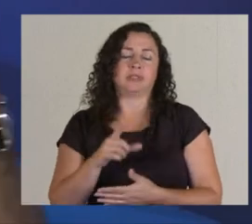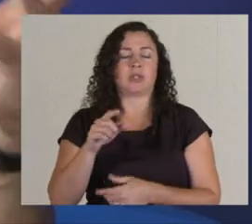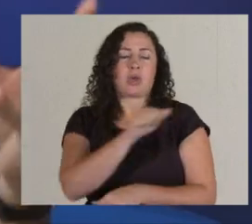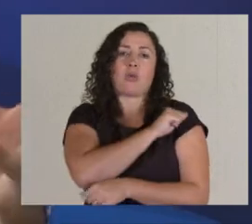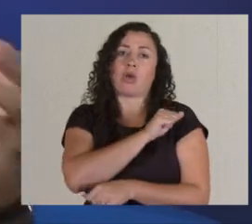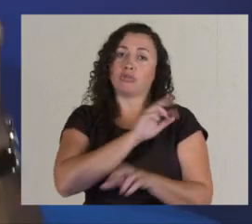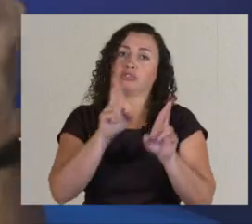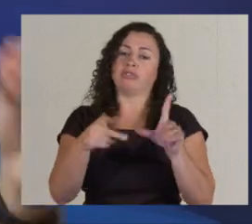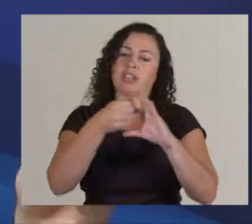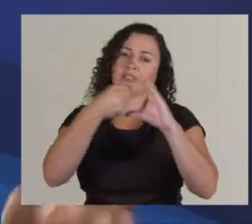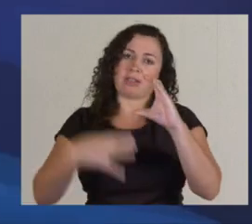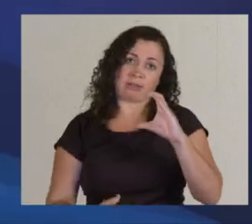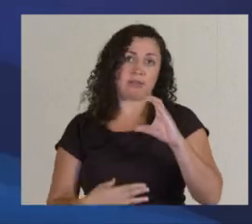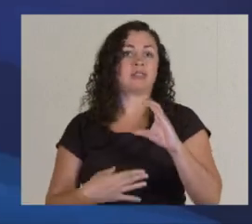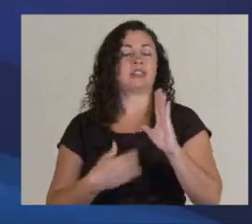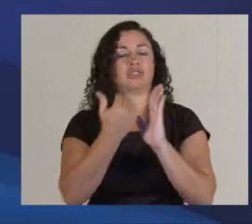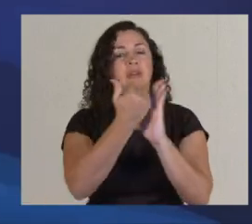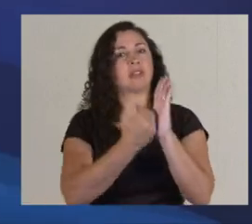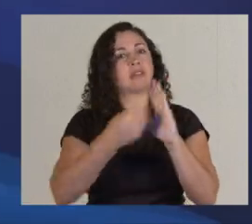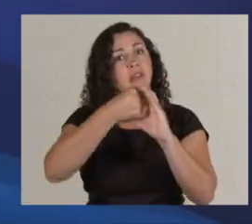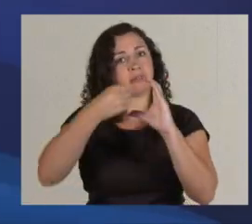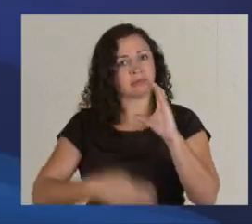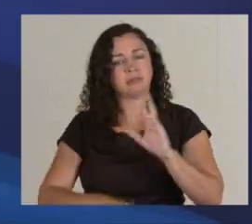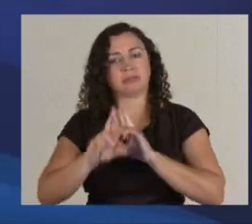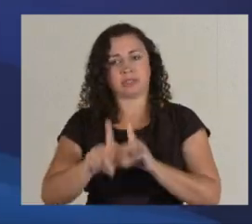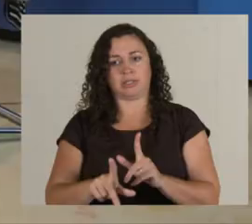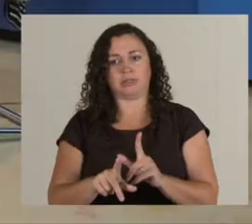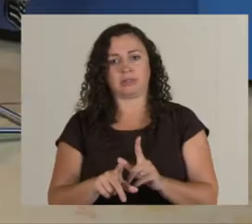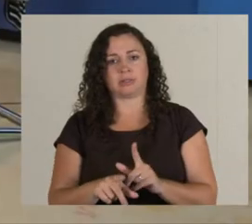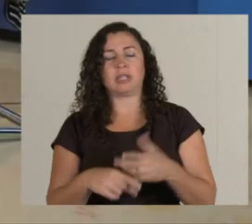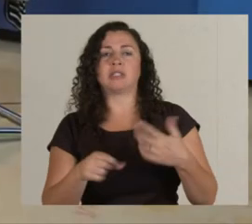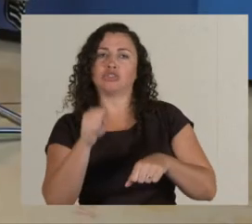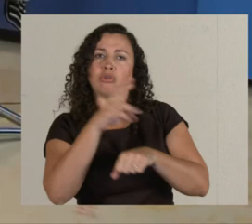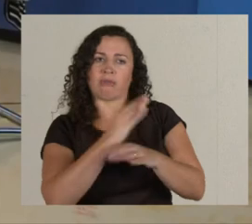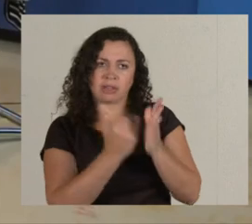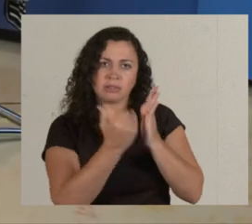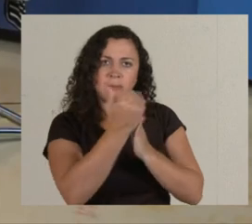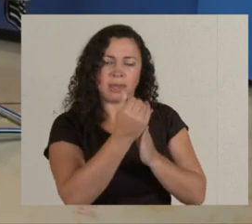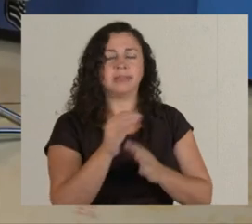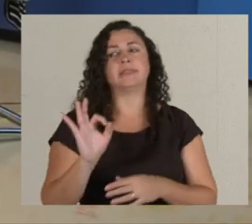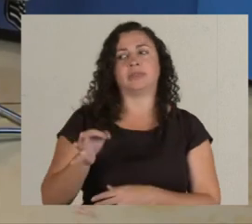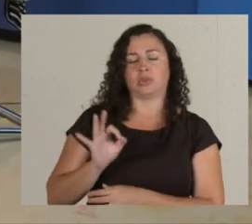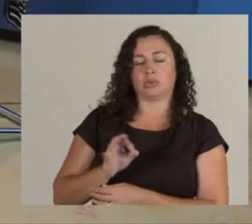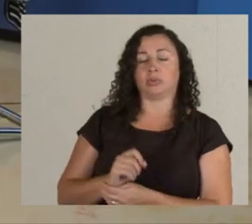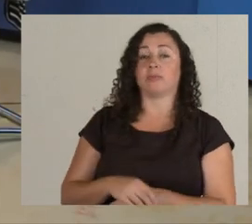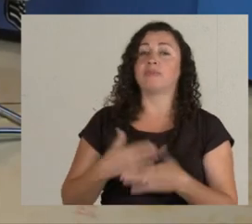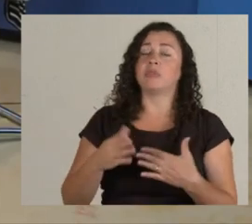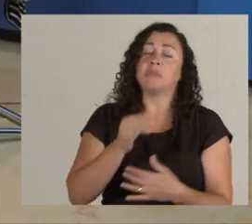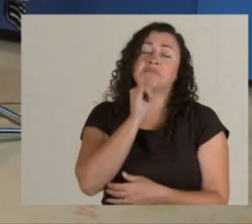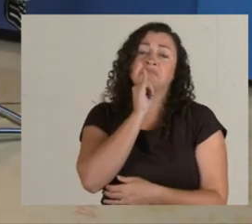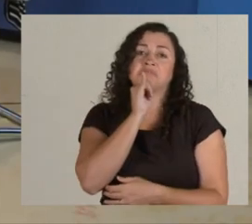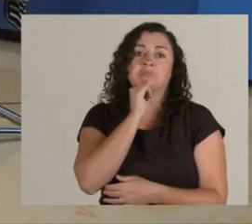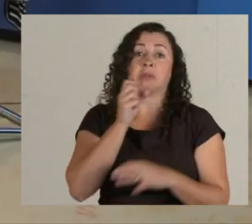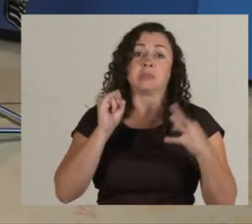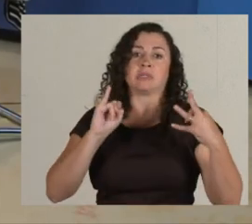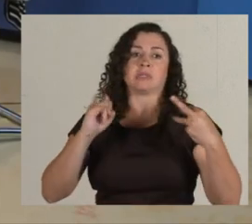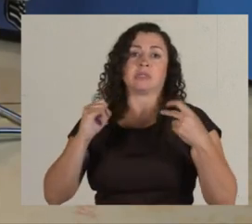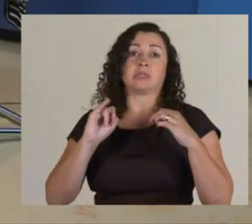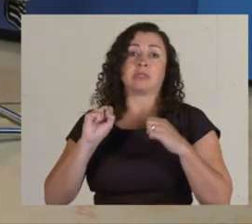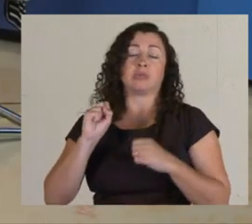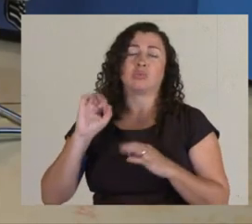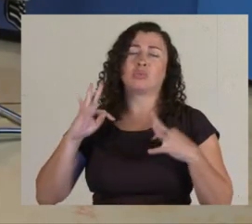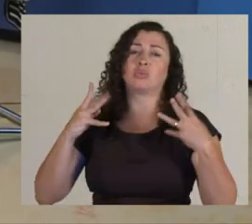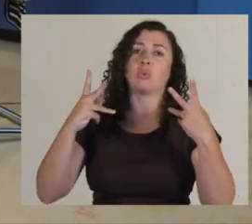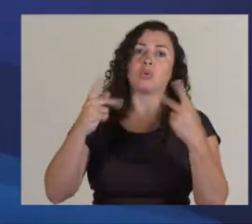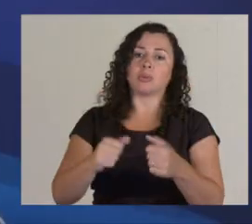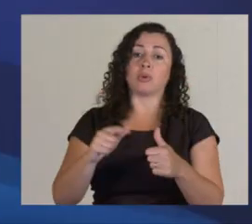muito bem selecionado pelos critérios específicos dos editais olímpicos. Mas são vagas a mais, né, nesses cursos. Então, hipoteticamente, se todo mundo aparecer na